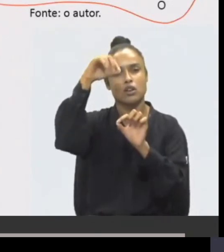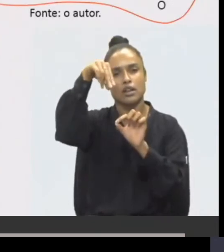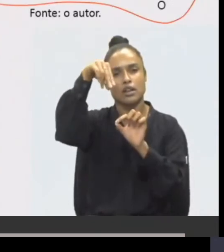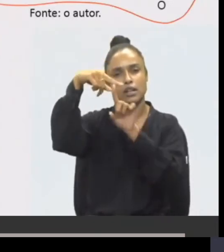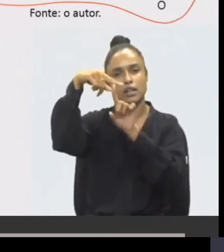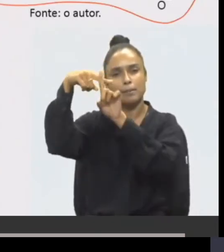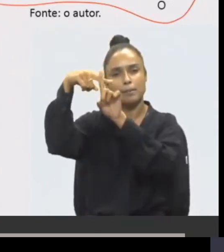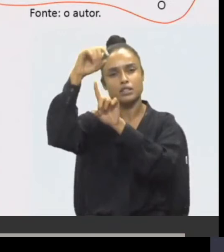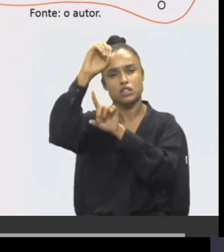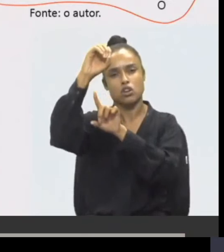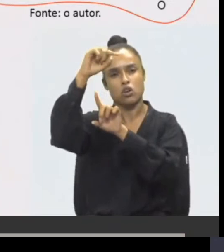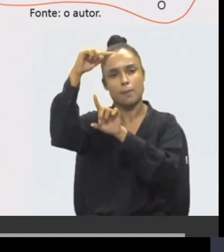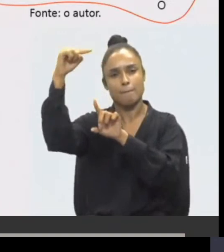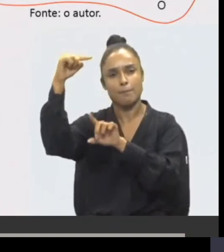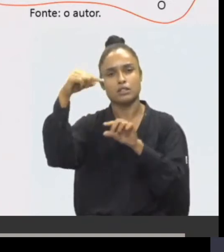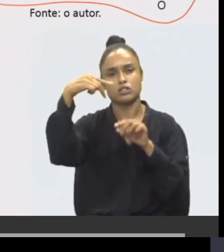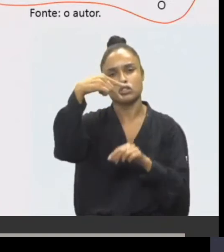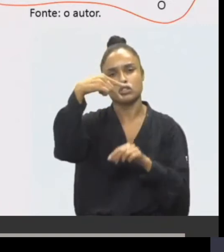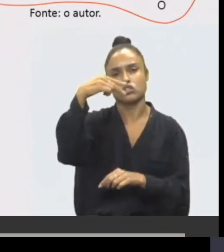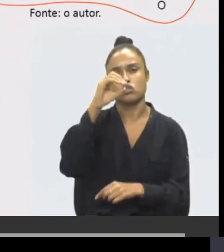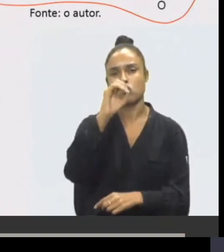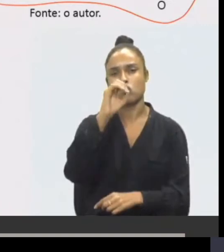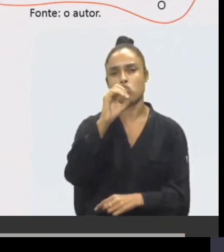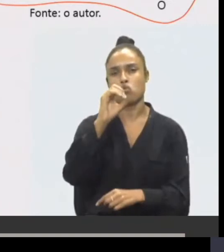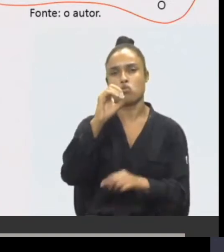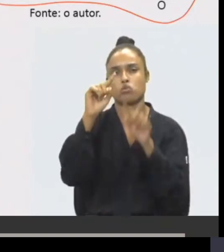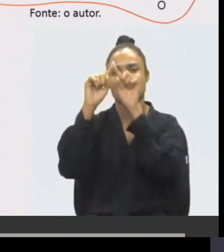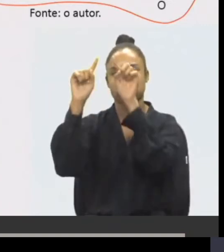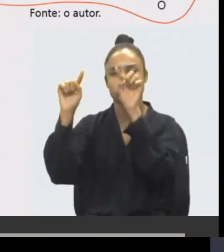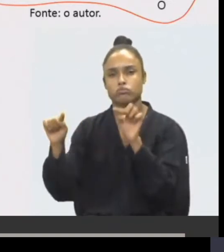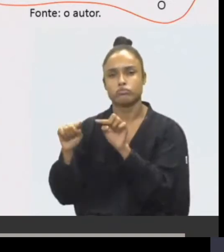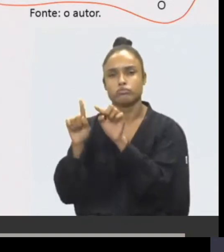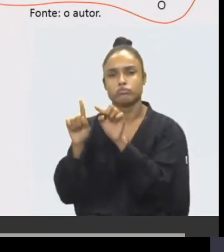novo composto é chamado então de 2,4 de